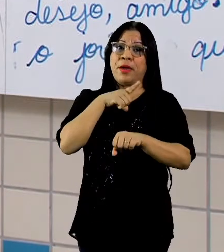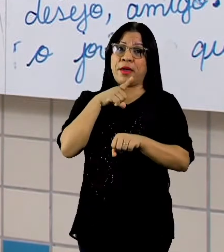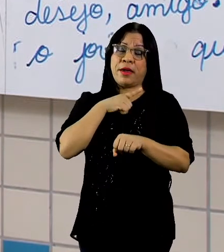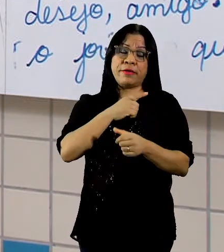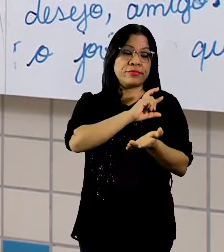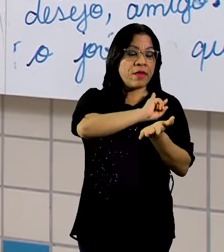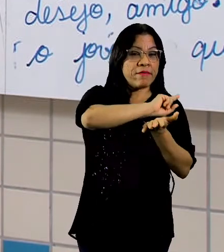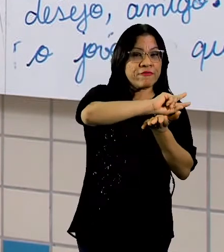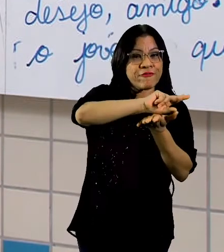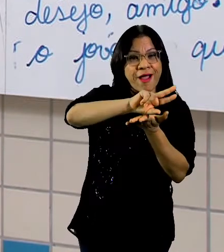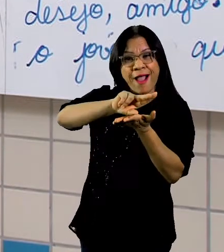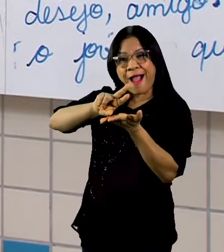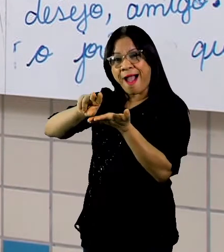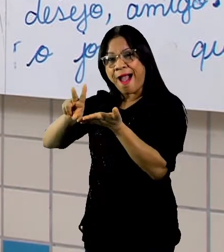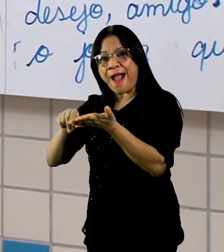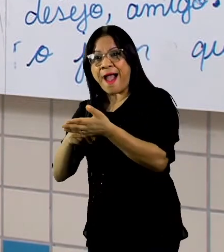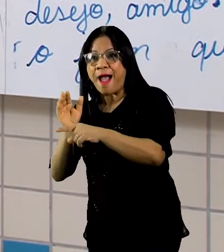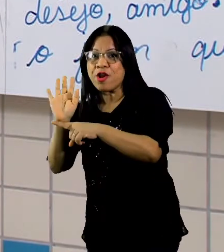A Ilha do Tesouro?